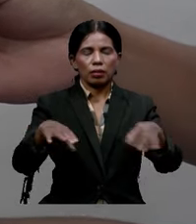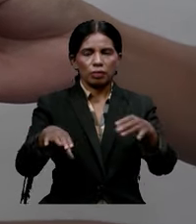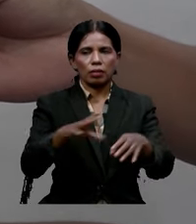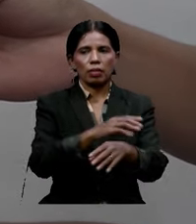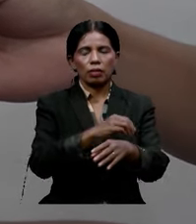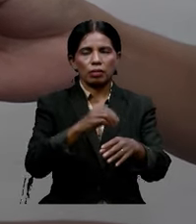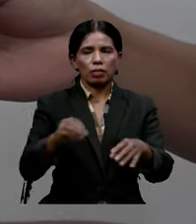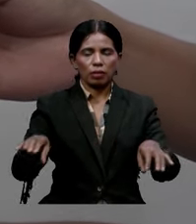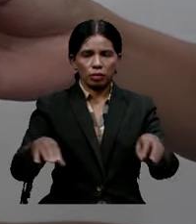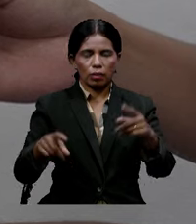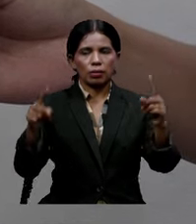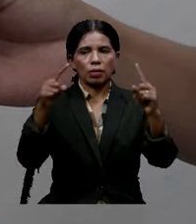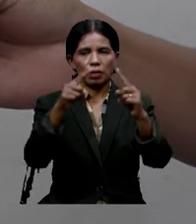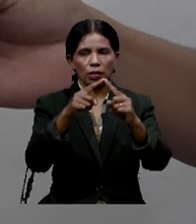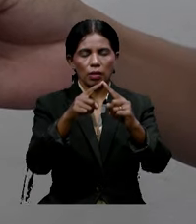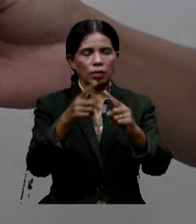providencia servisu